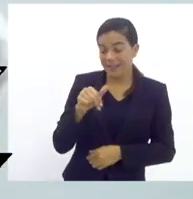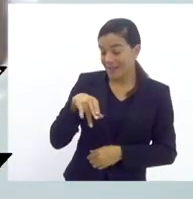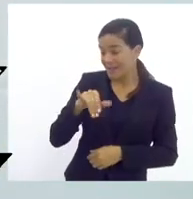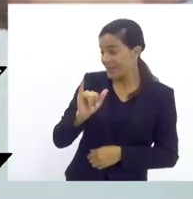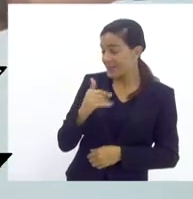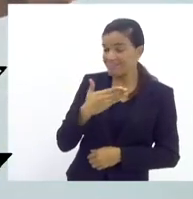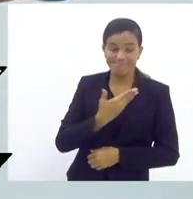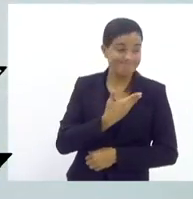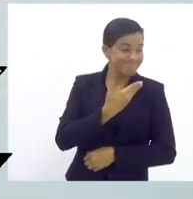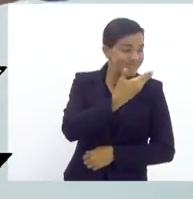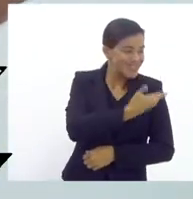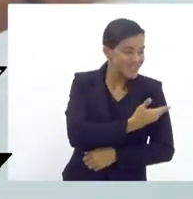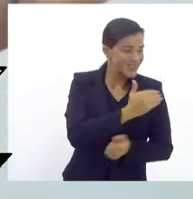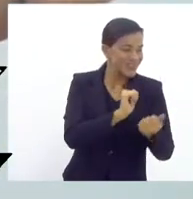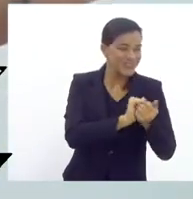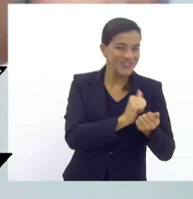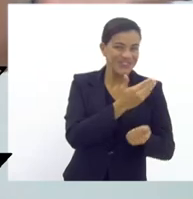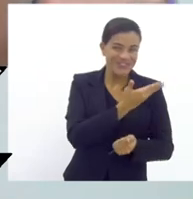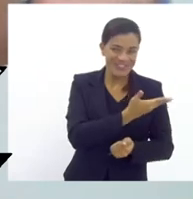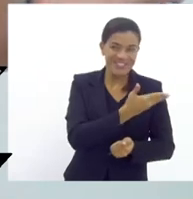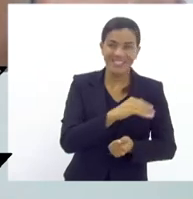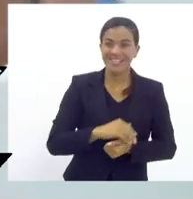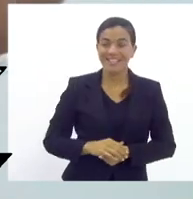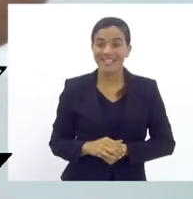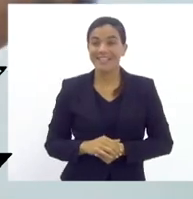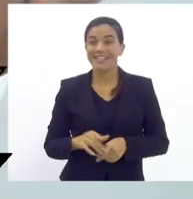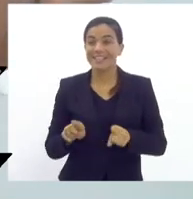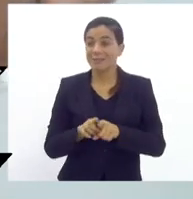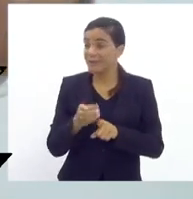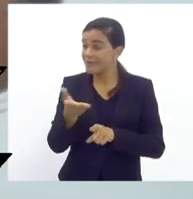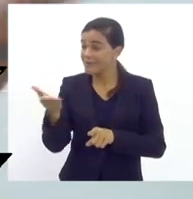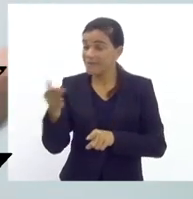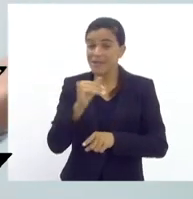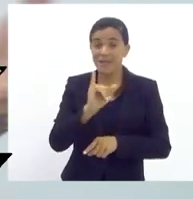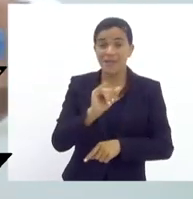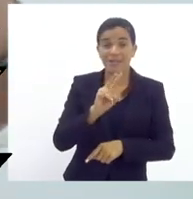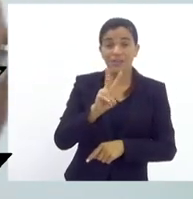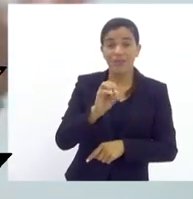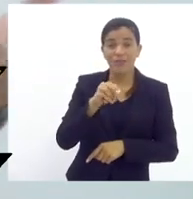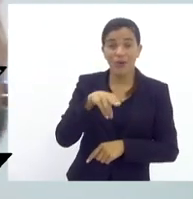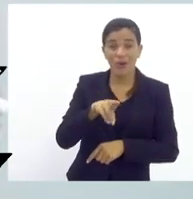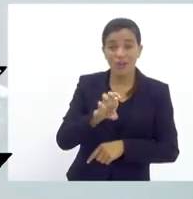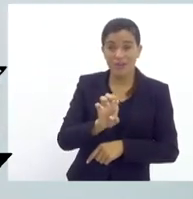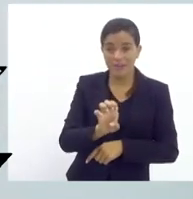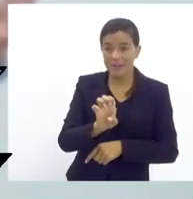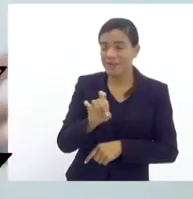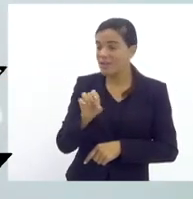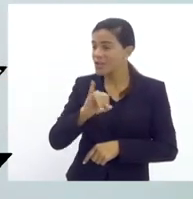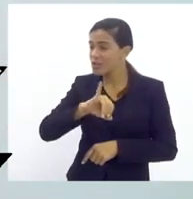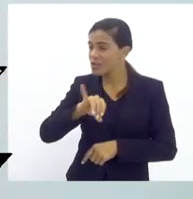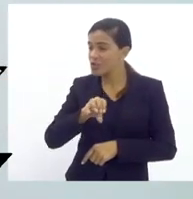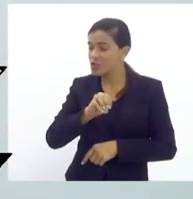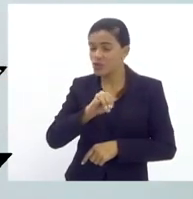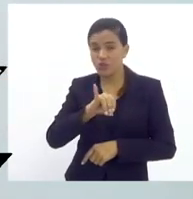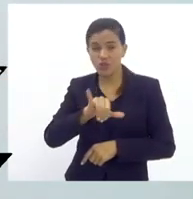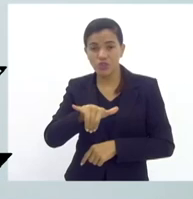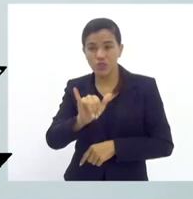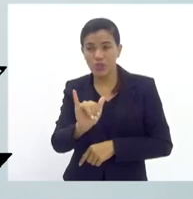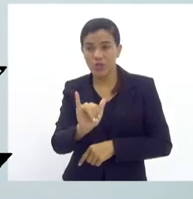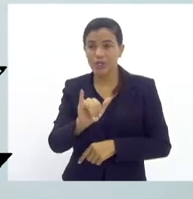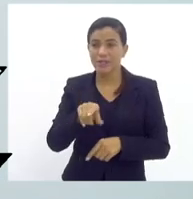vocês e para vocês Ivone para vocês todos de Joe todos os outros